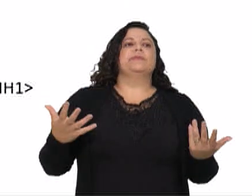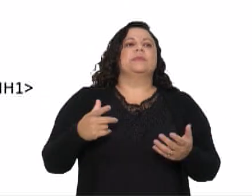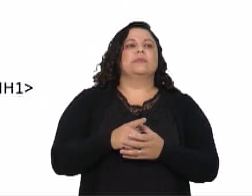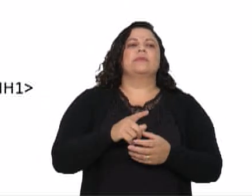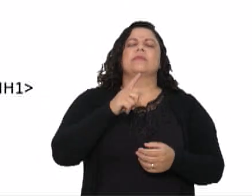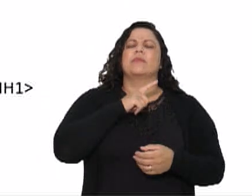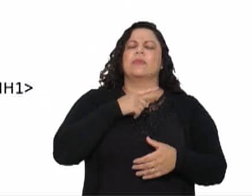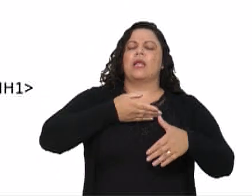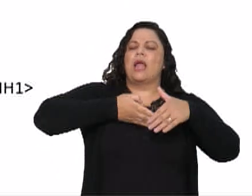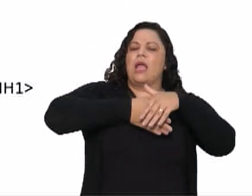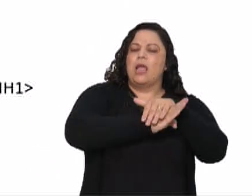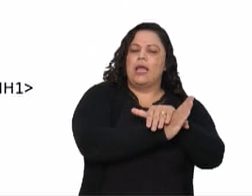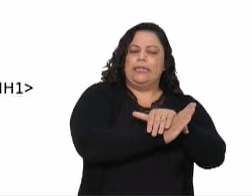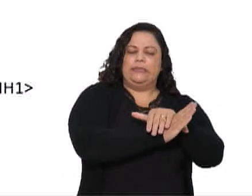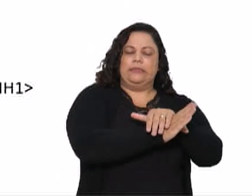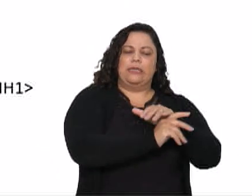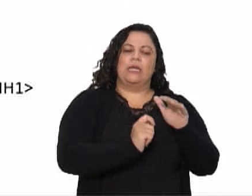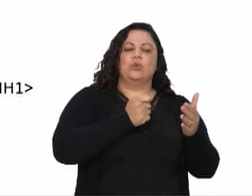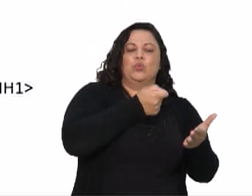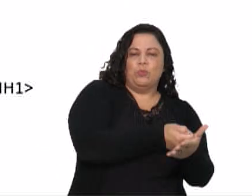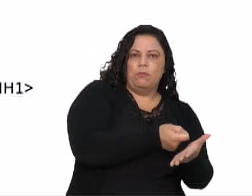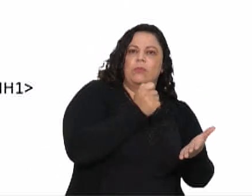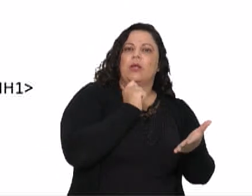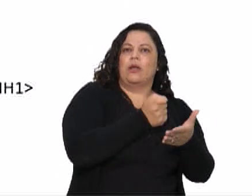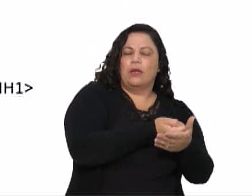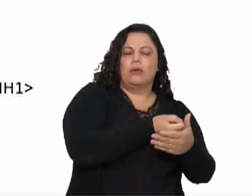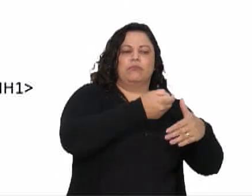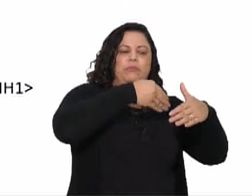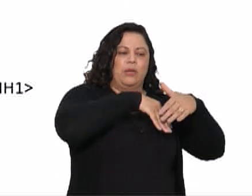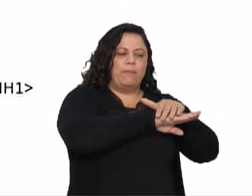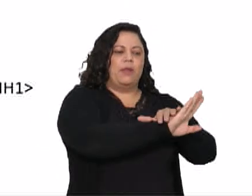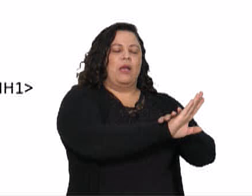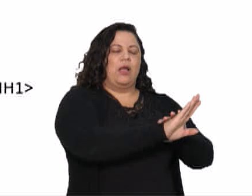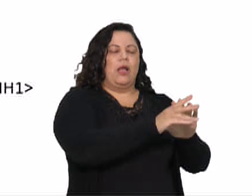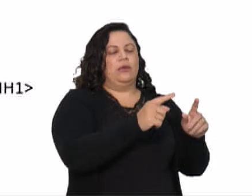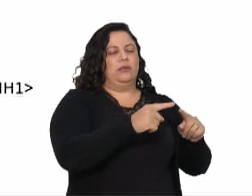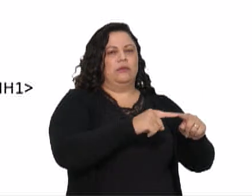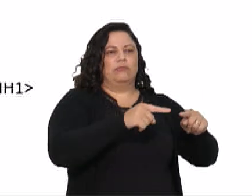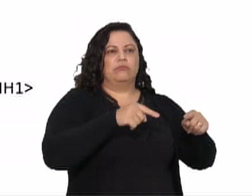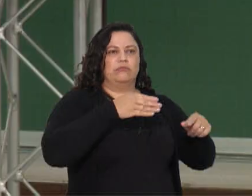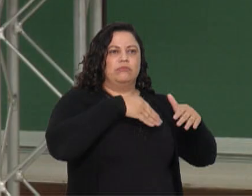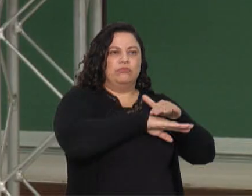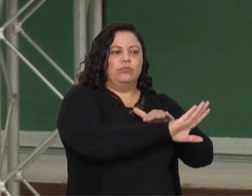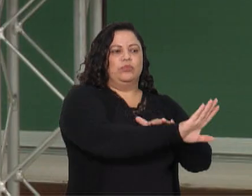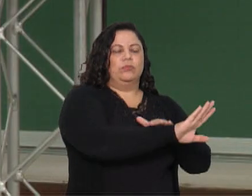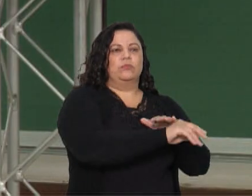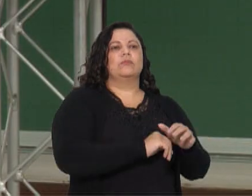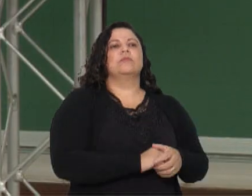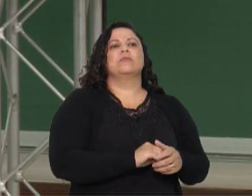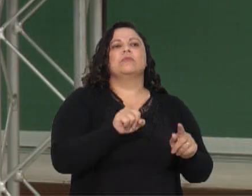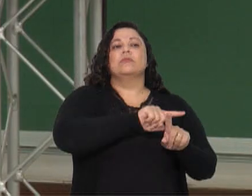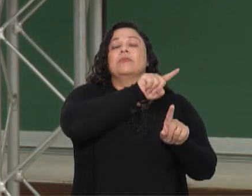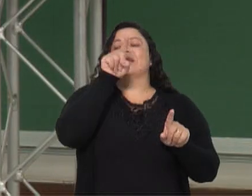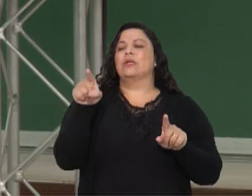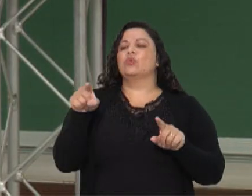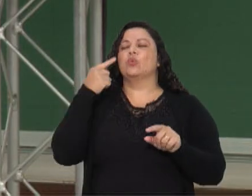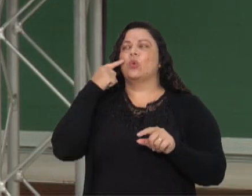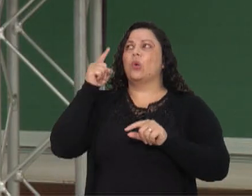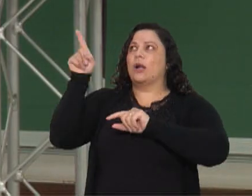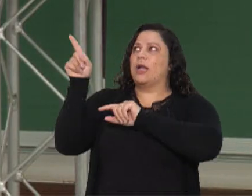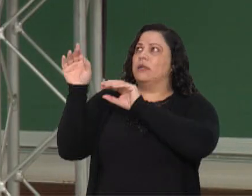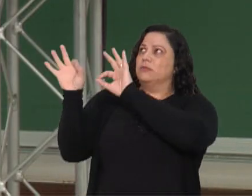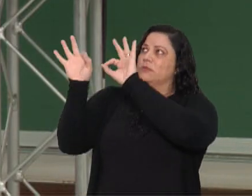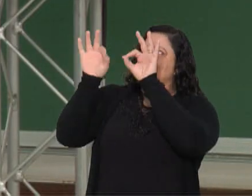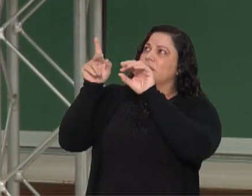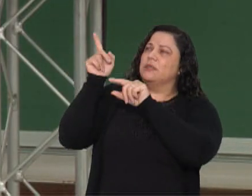né? Aqui tem toda a bilheteria, onde o pessoal entra, certo? E aqui, opa! A gente tem o outro lado, que